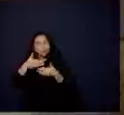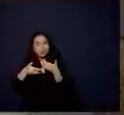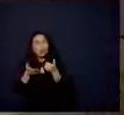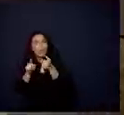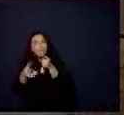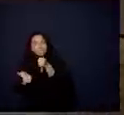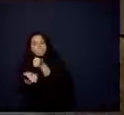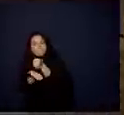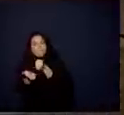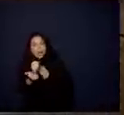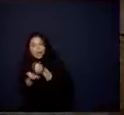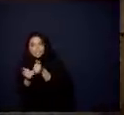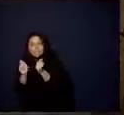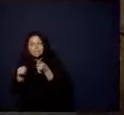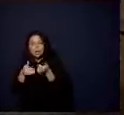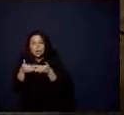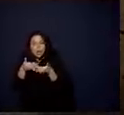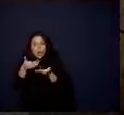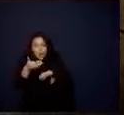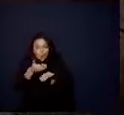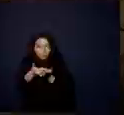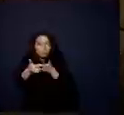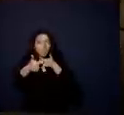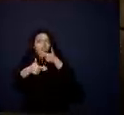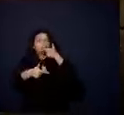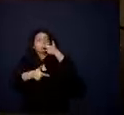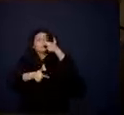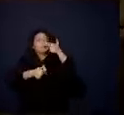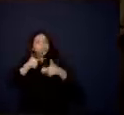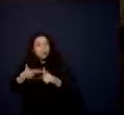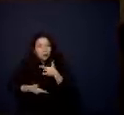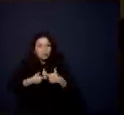a base para o trabalho de elaboração